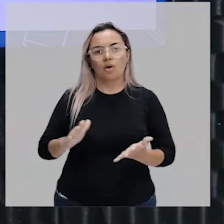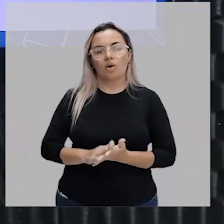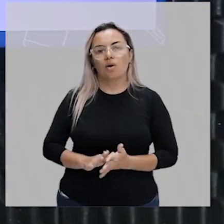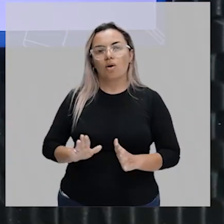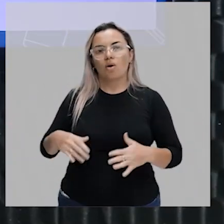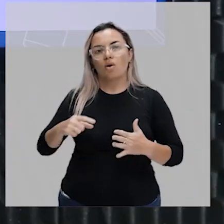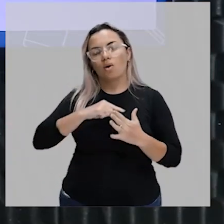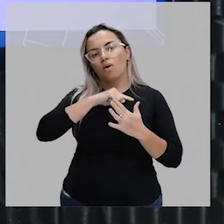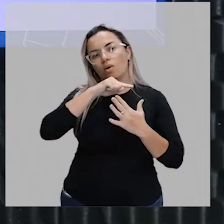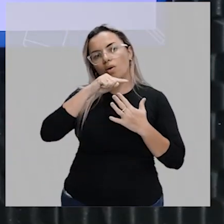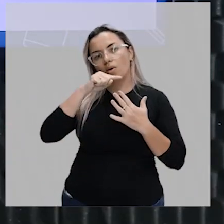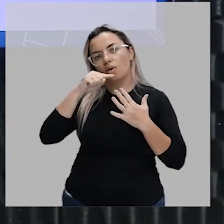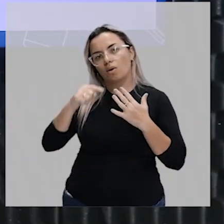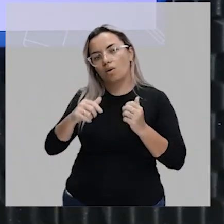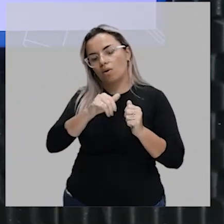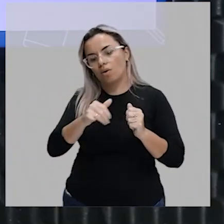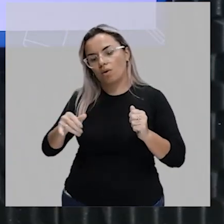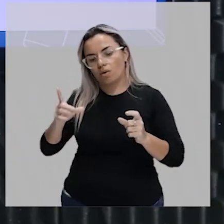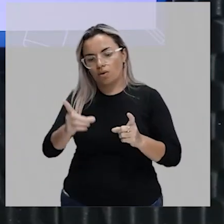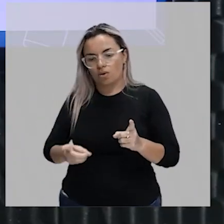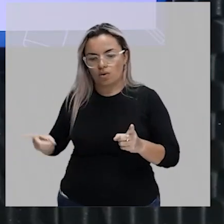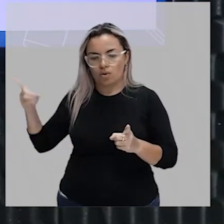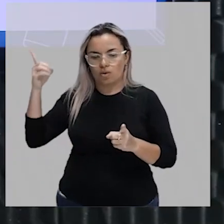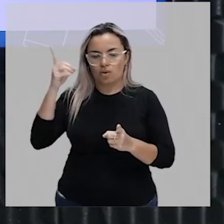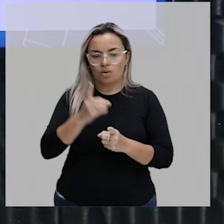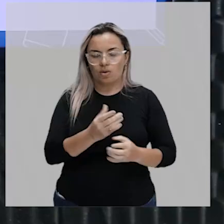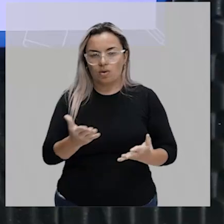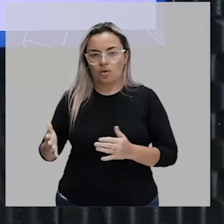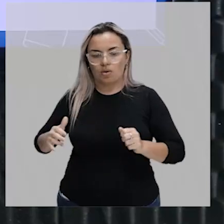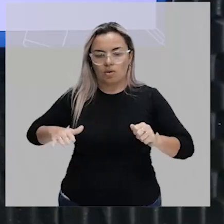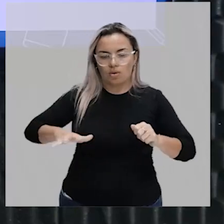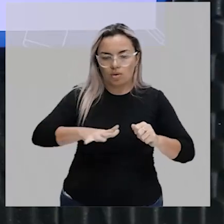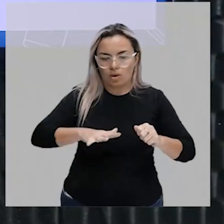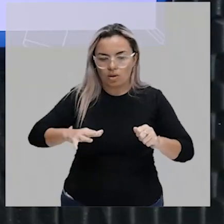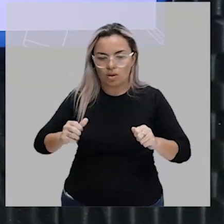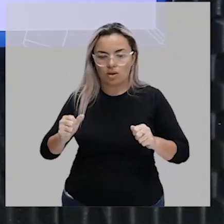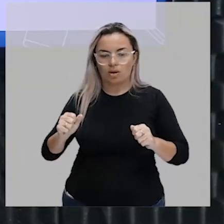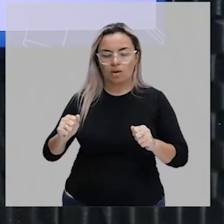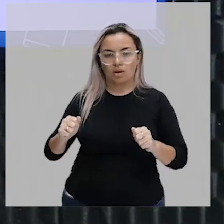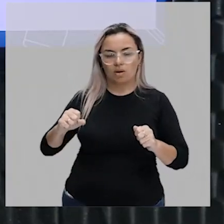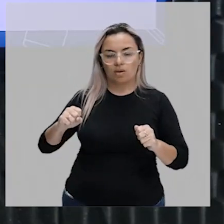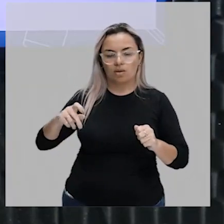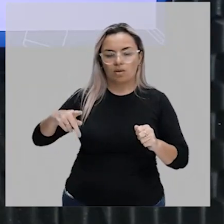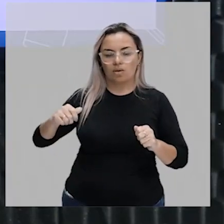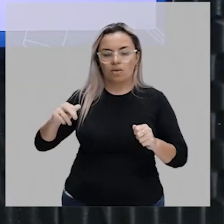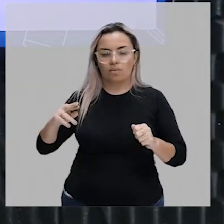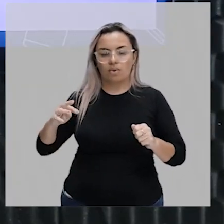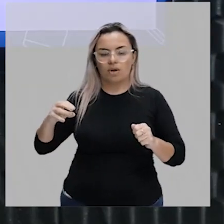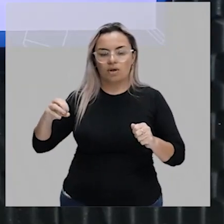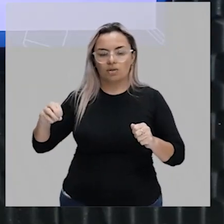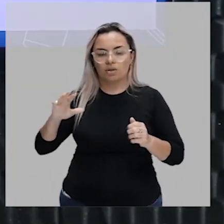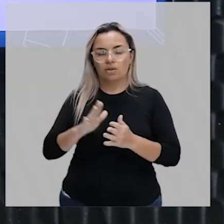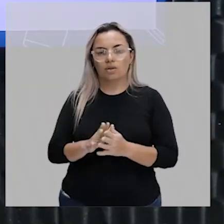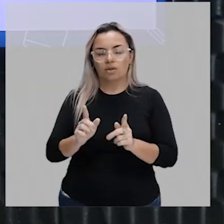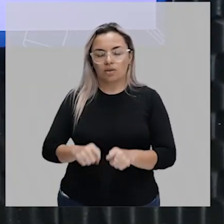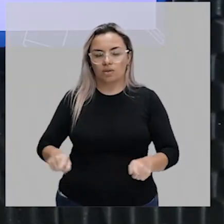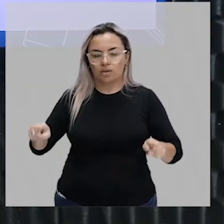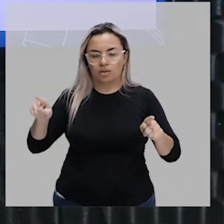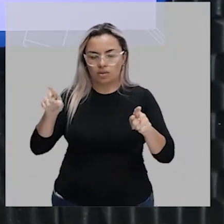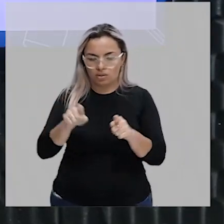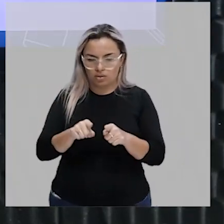os aminoácidos que foram encontrados? Ácido aspartico, o aminoácido